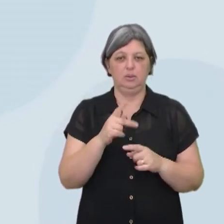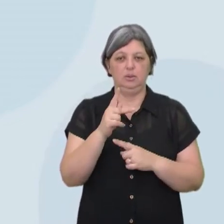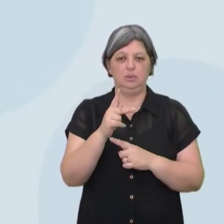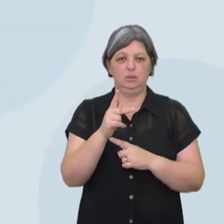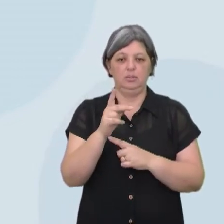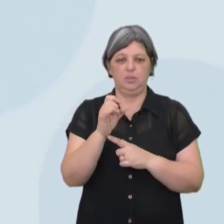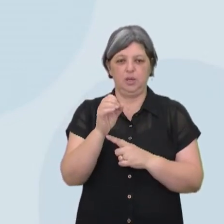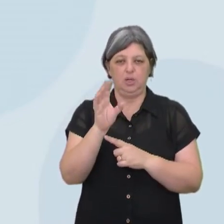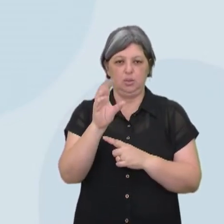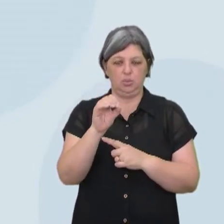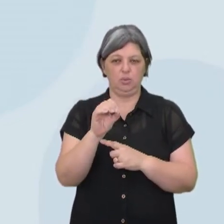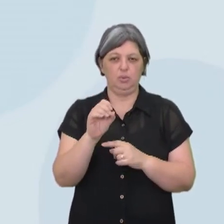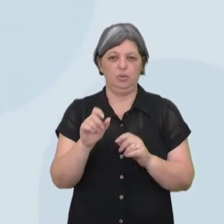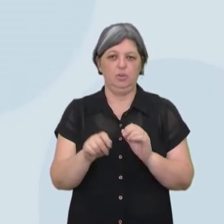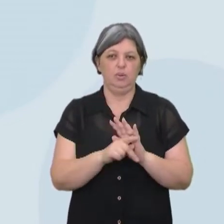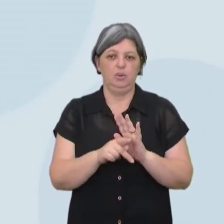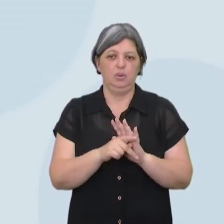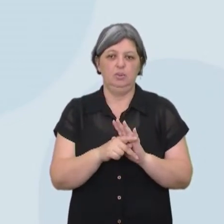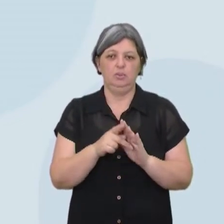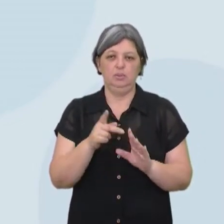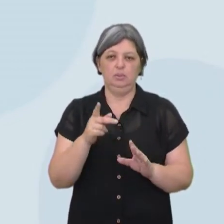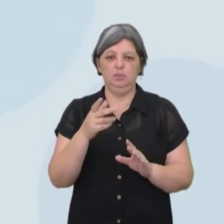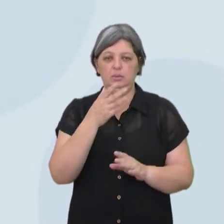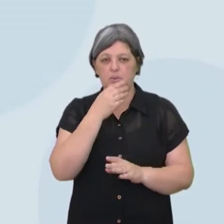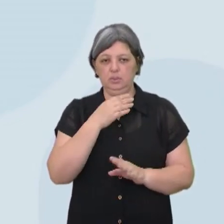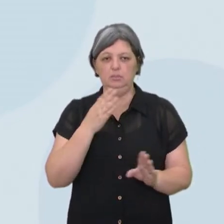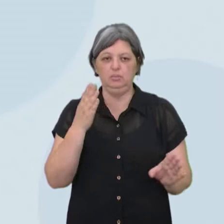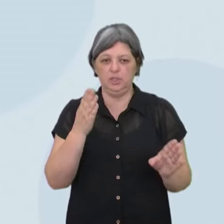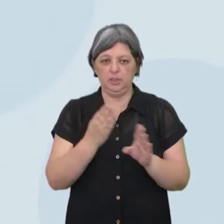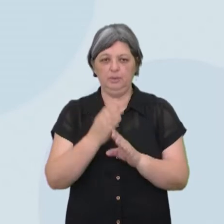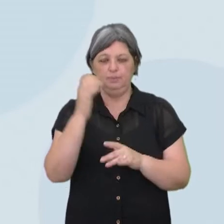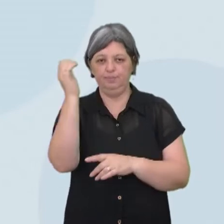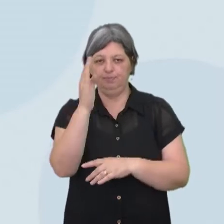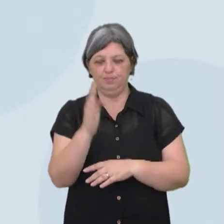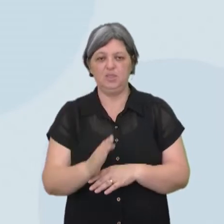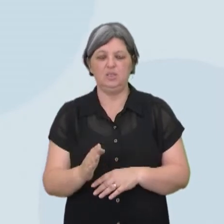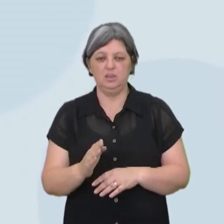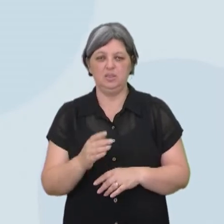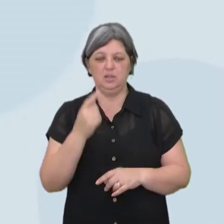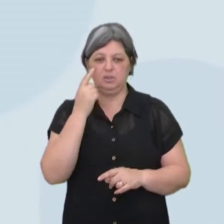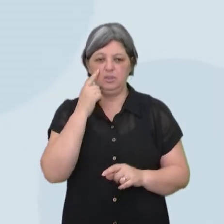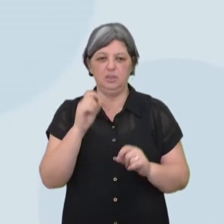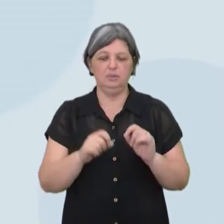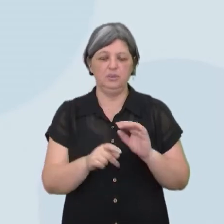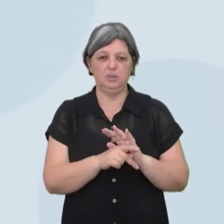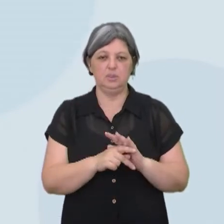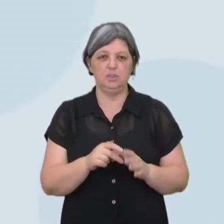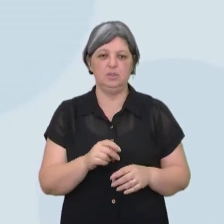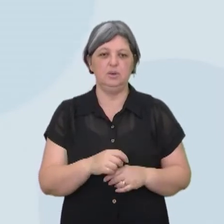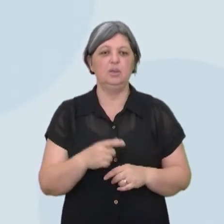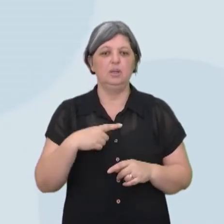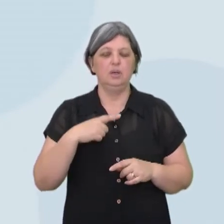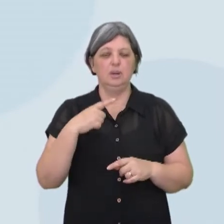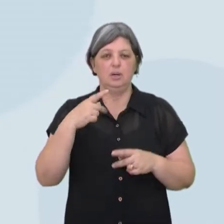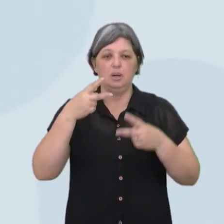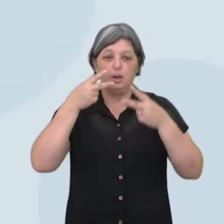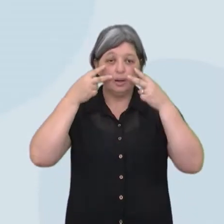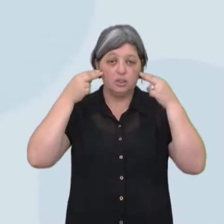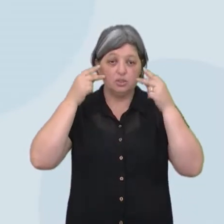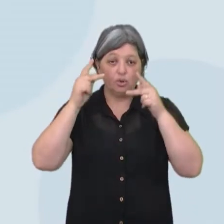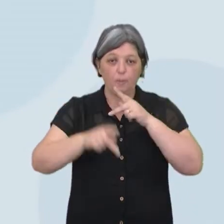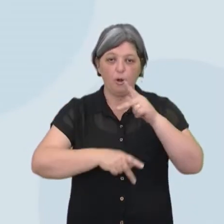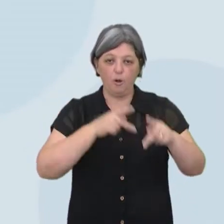nas praias, tal, e o primeiro contato aí feito com os povos originários, né, daquela terra, os indígenas que estavam ali